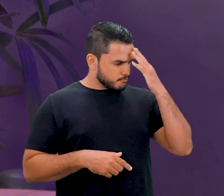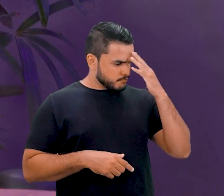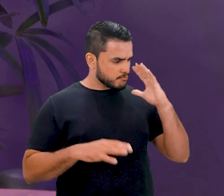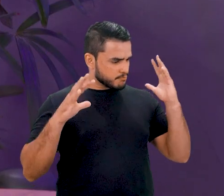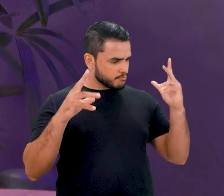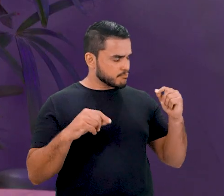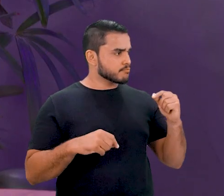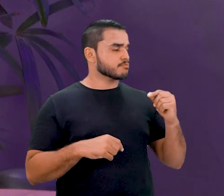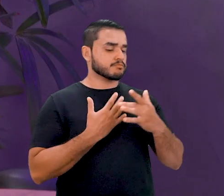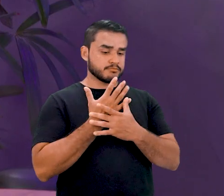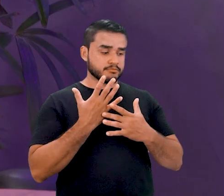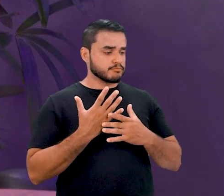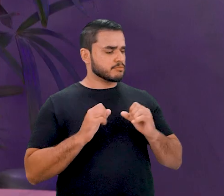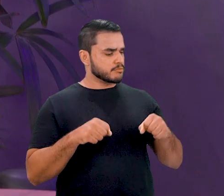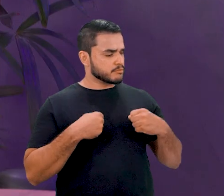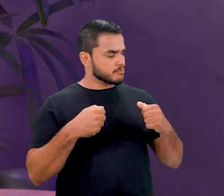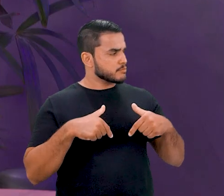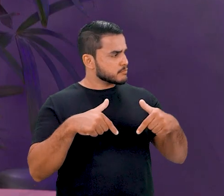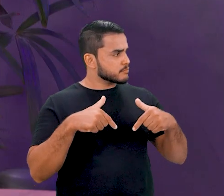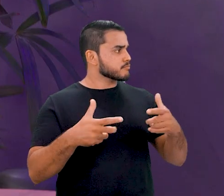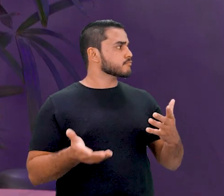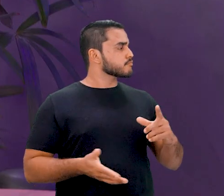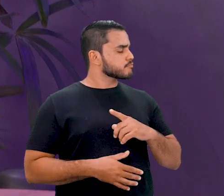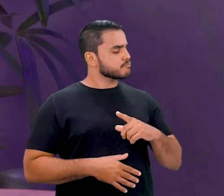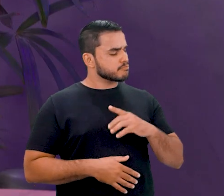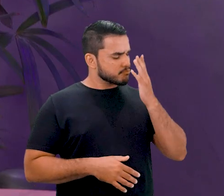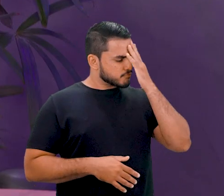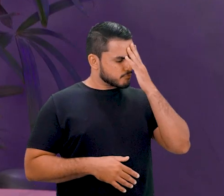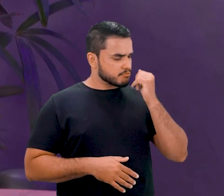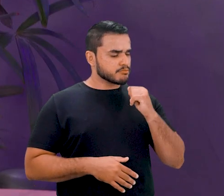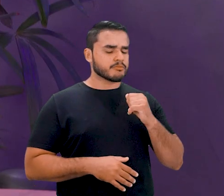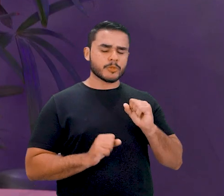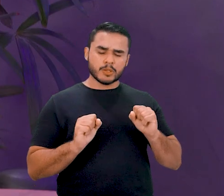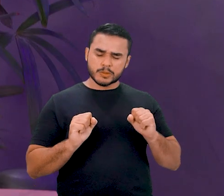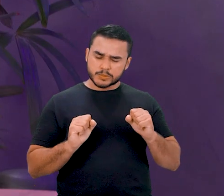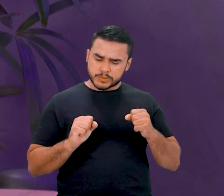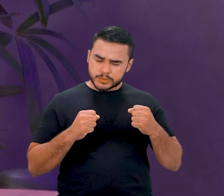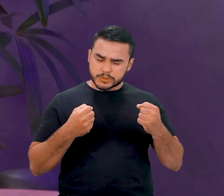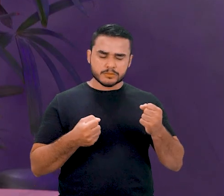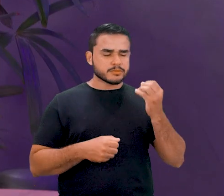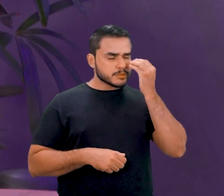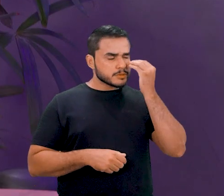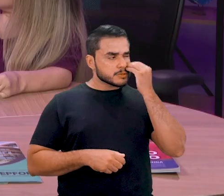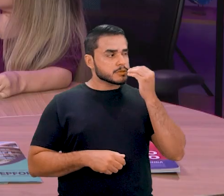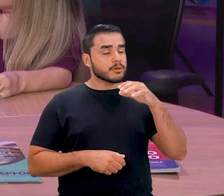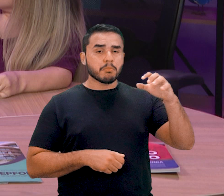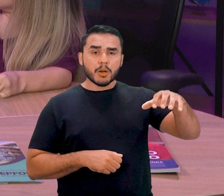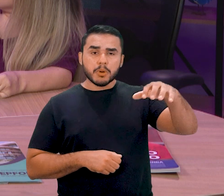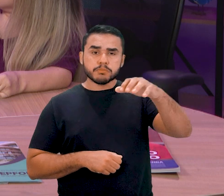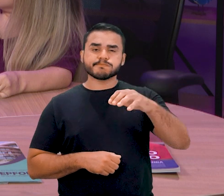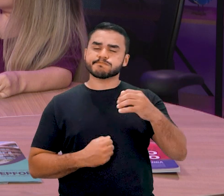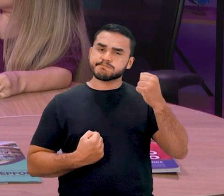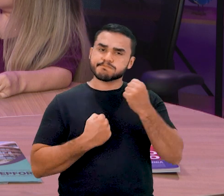comunidade mesmo, de pessoas com deficiência, do movimento da sociedade civil. E eu acho até que essas coordenadorias, que esses equipamentos, eles estão